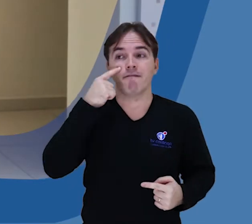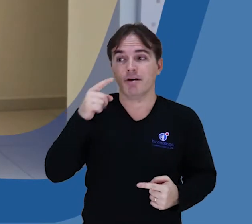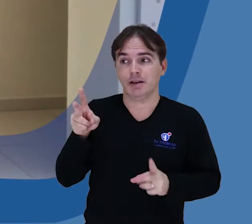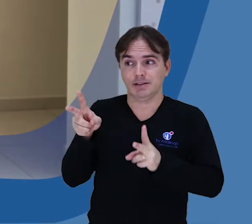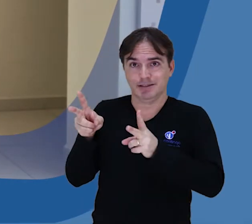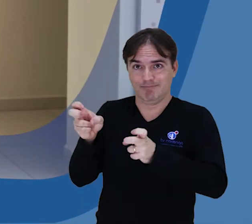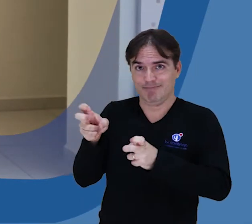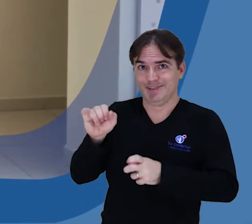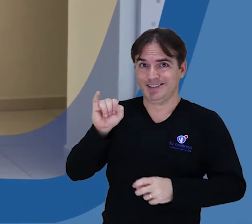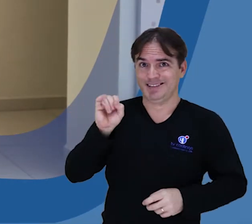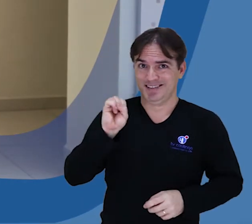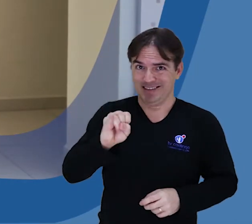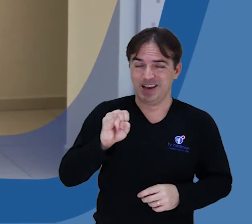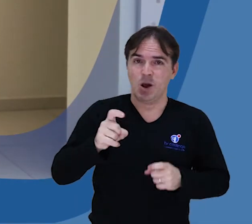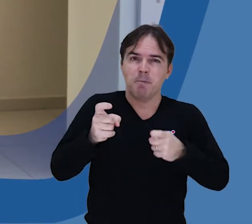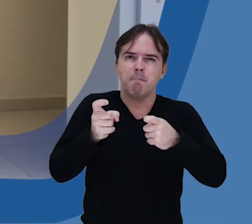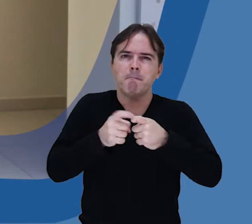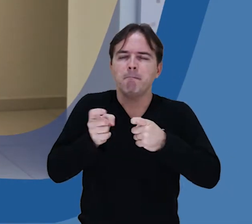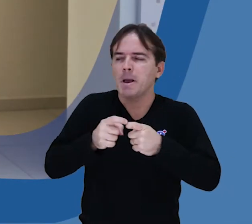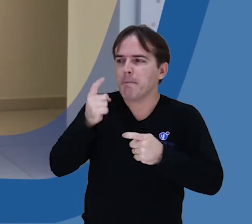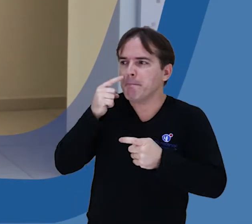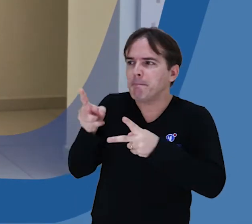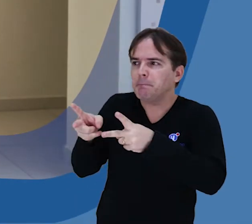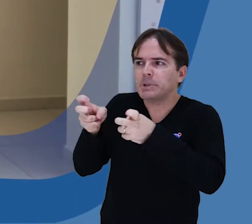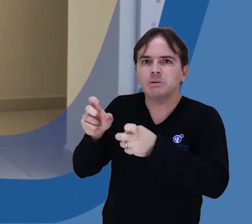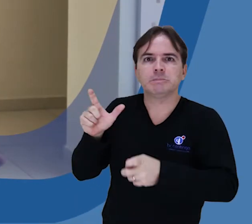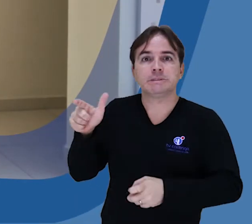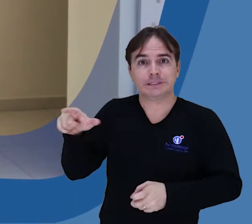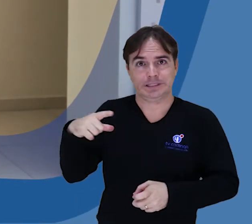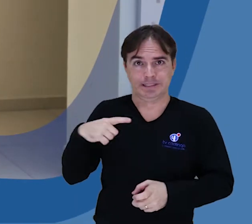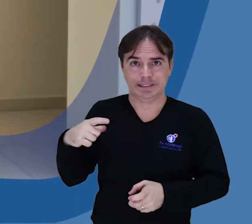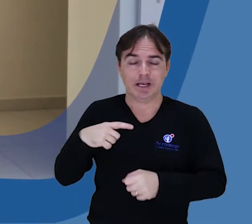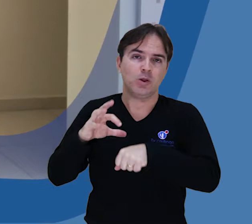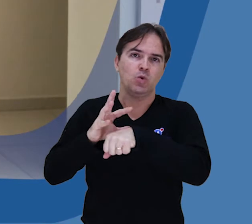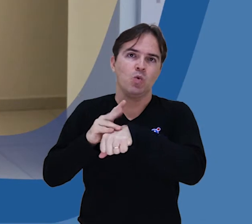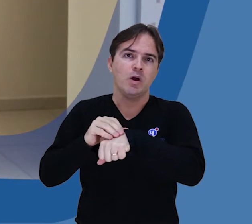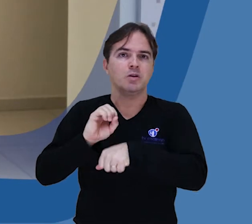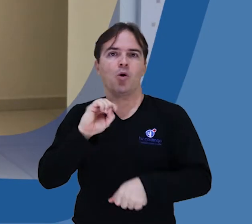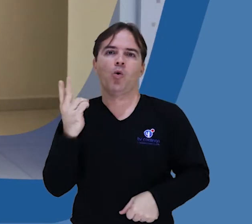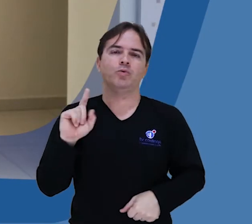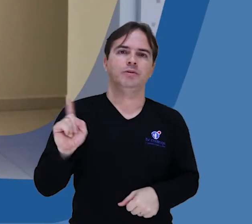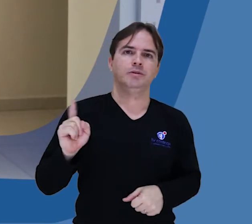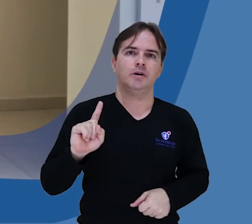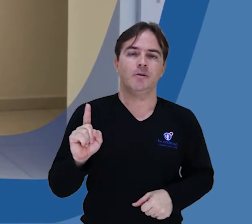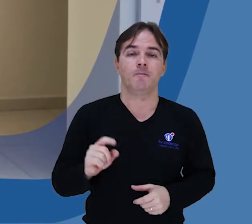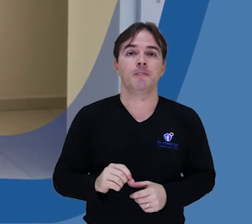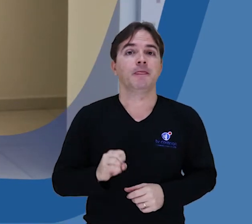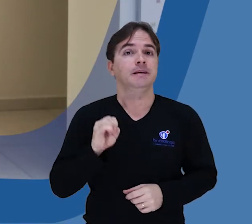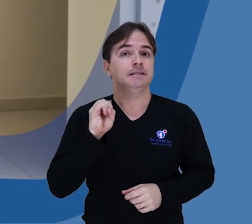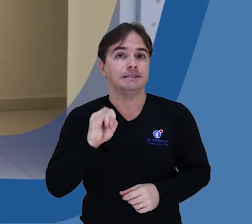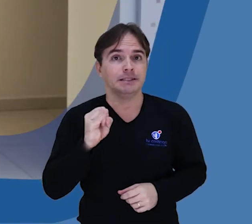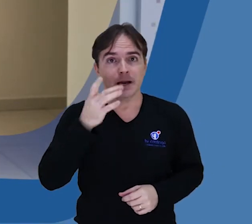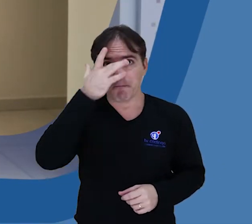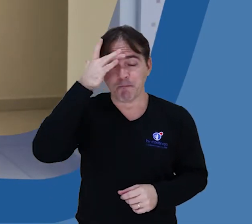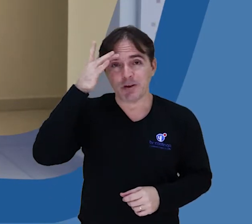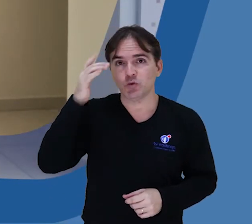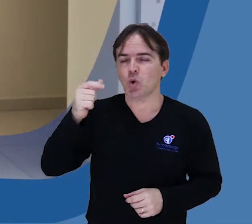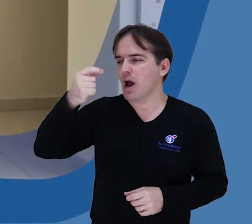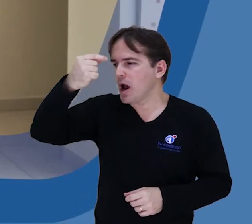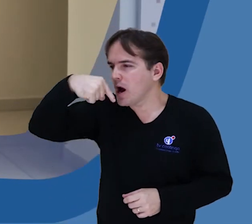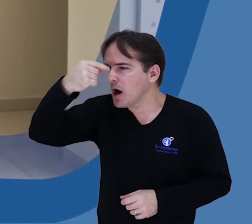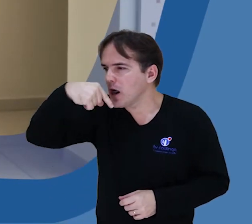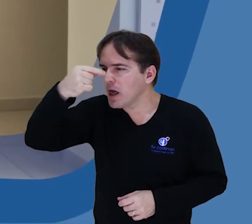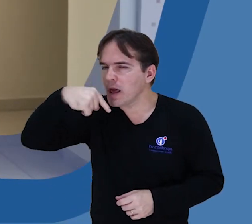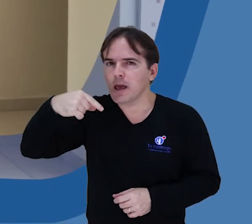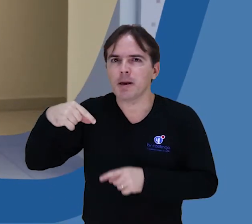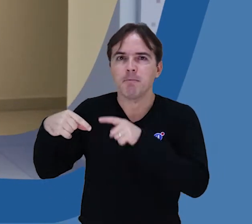médico e na análise epidemiológica, ok? Então, em geral, serve para saber se o quadro gripal